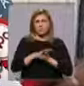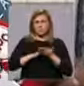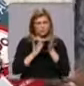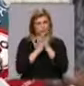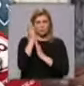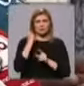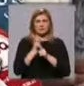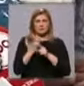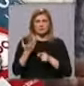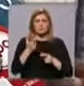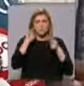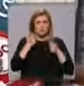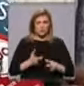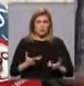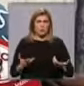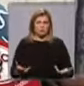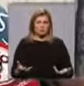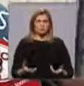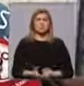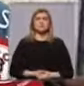e sob controle.